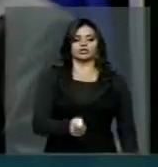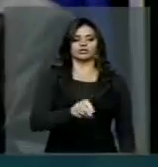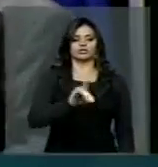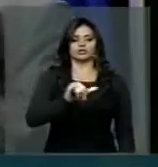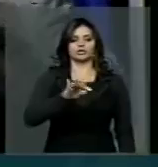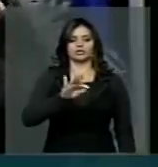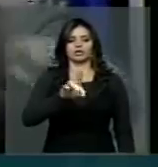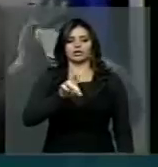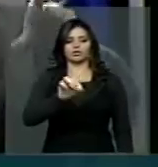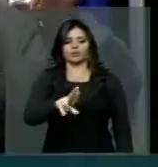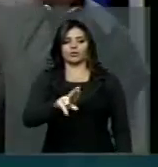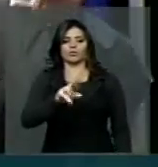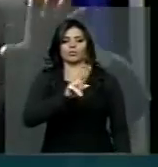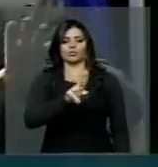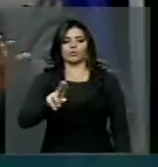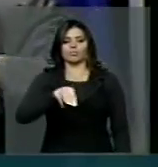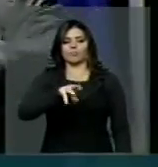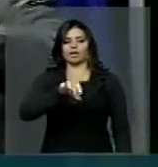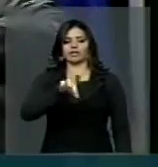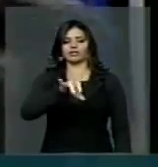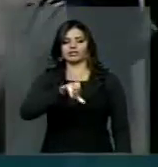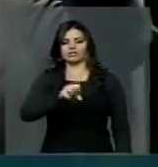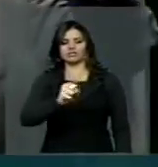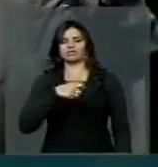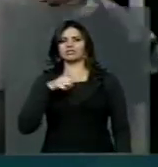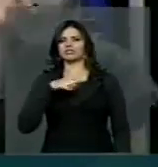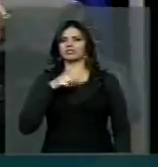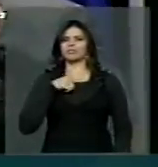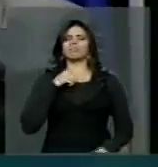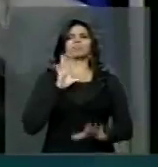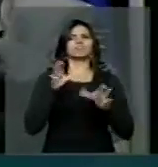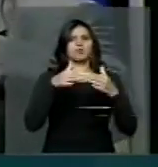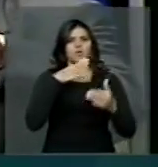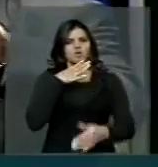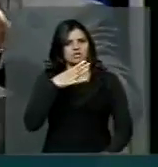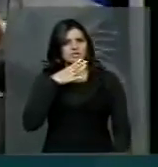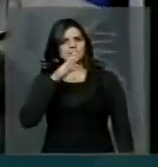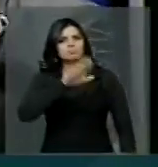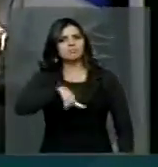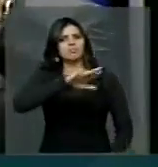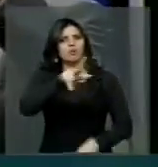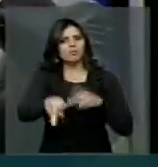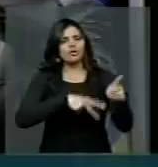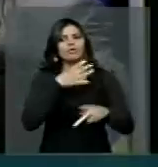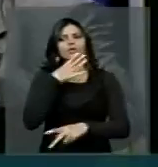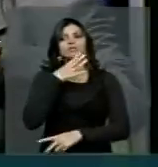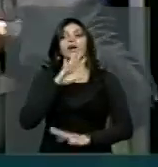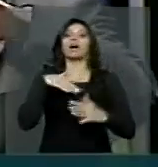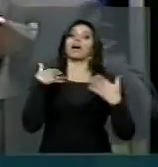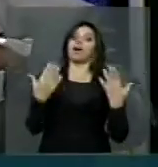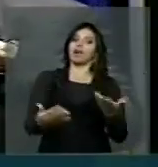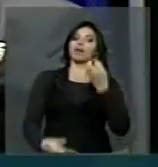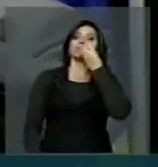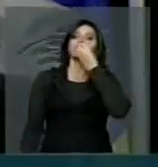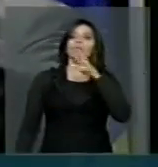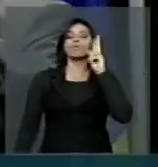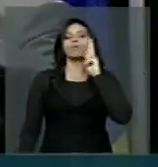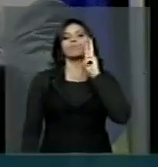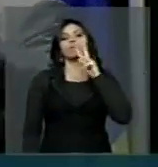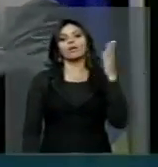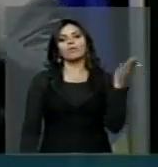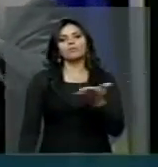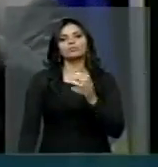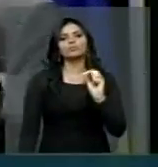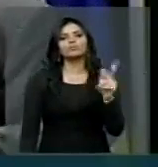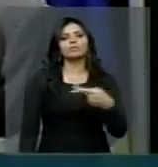esses anos de chumbo, o senhor Médici, que tinha tremenda popularidade, e por isso mesmo, bom para lembrar para os tempos de hoje, que